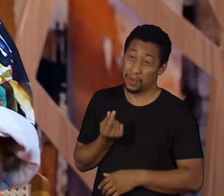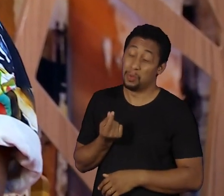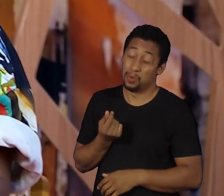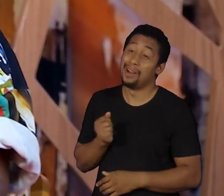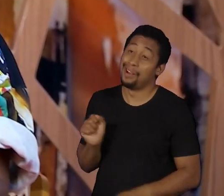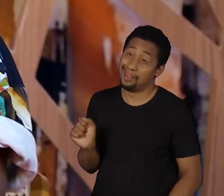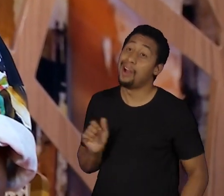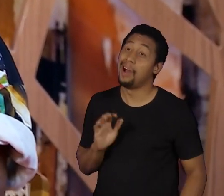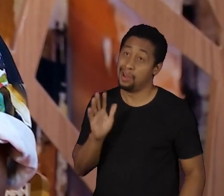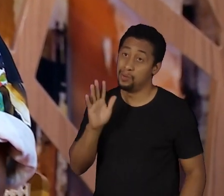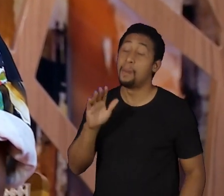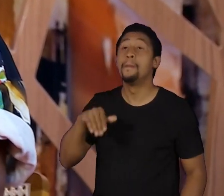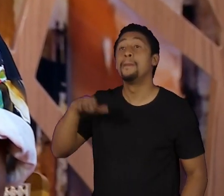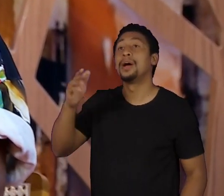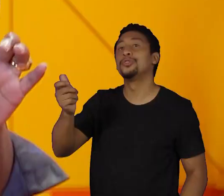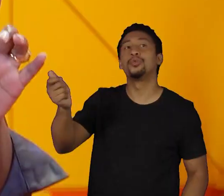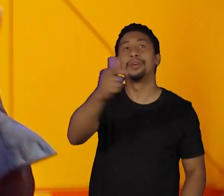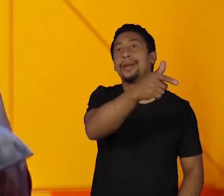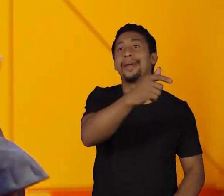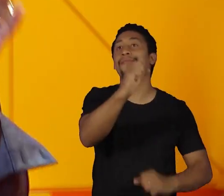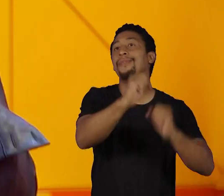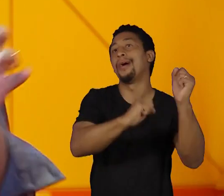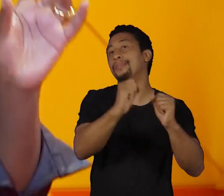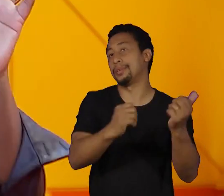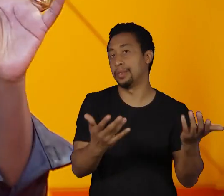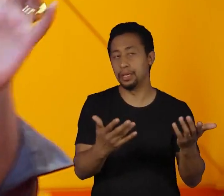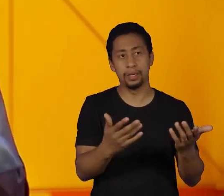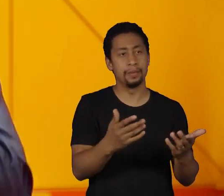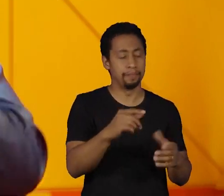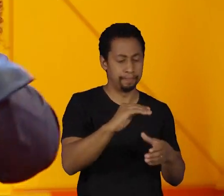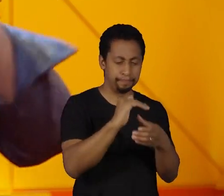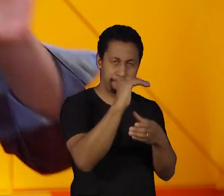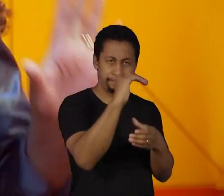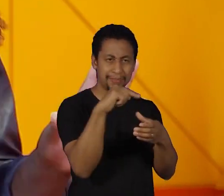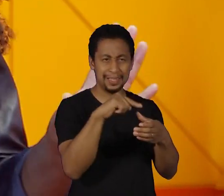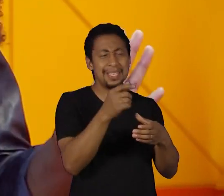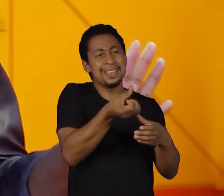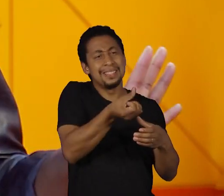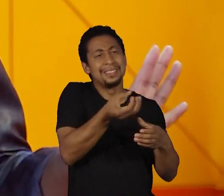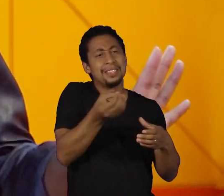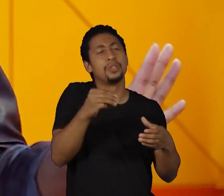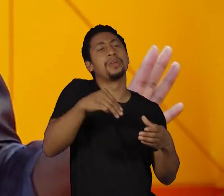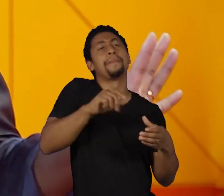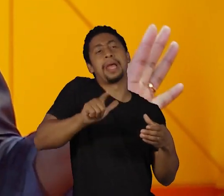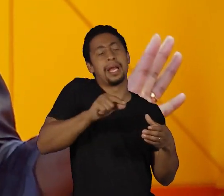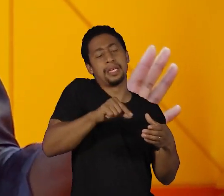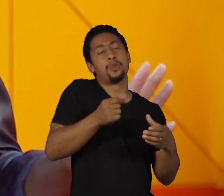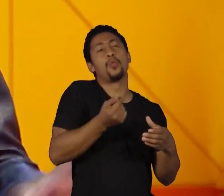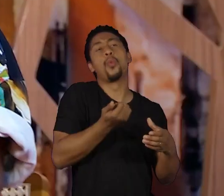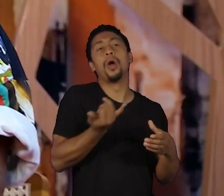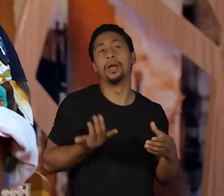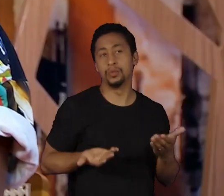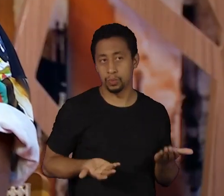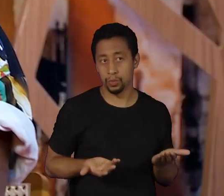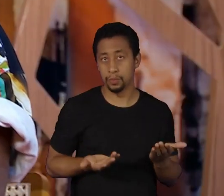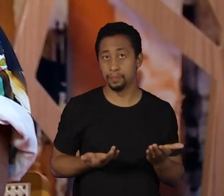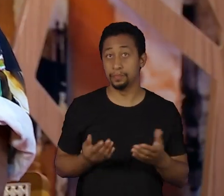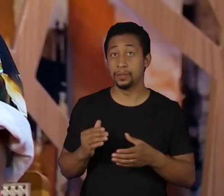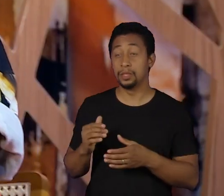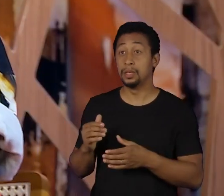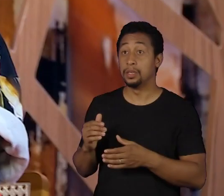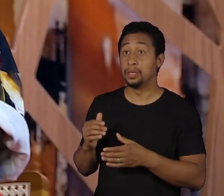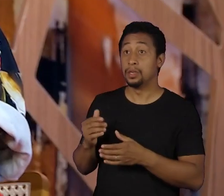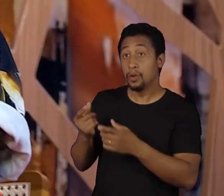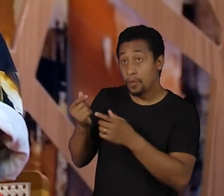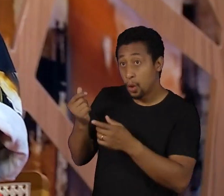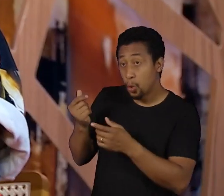pessoa que tem uma cervejaria. Quanto sai uma garrafa de 600 ml, que é a nossa referência nacional de cerveja? O preço de custo